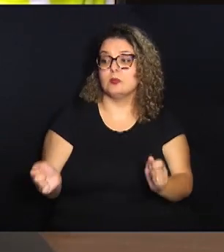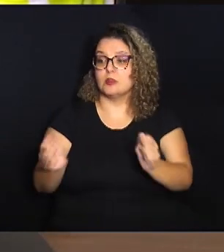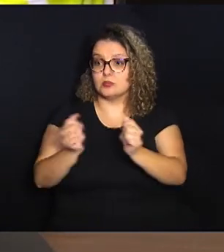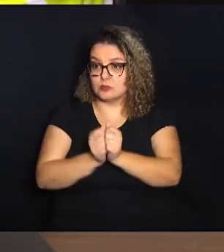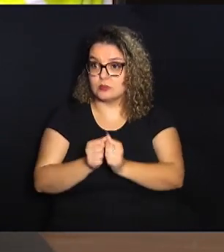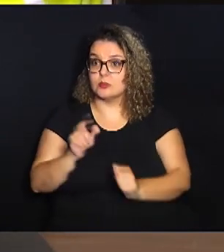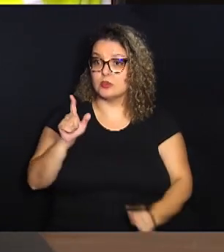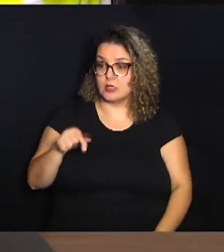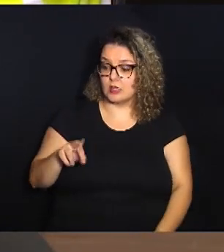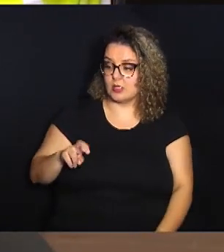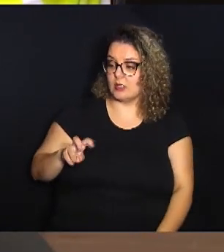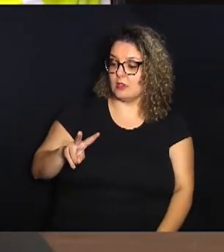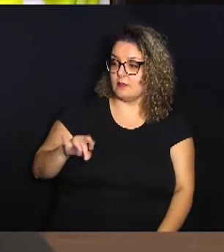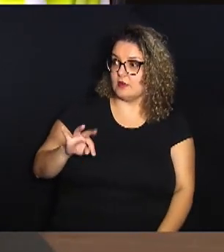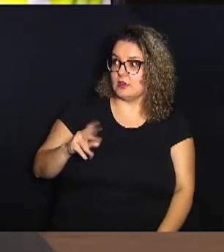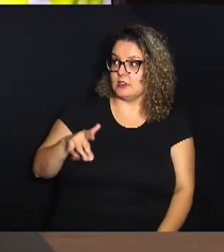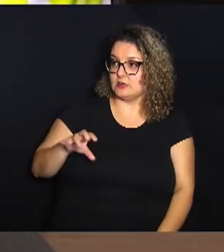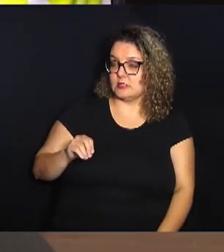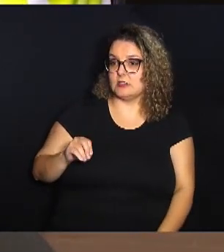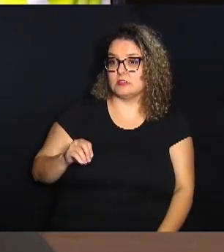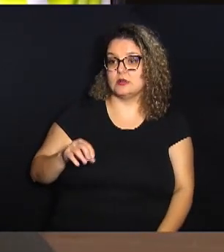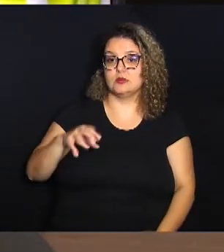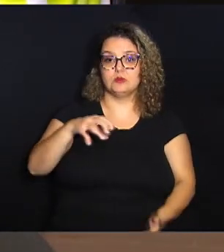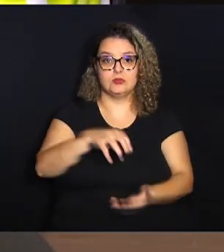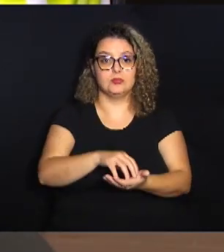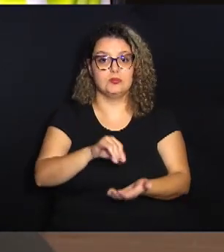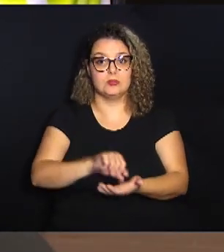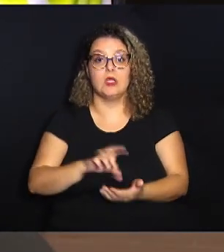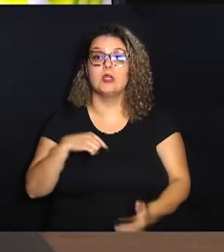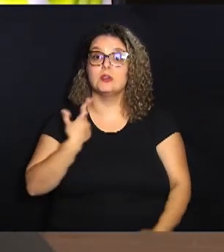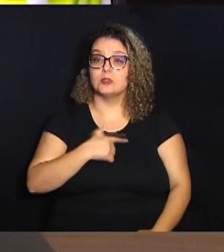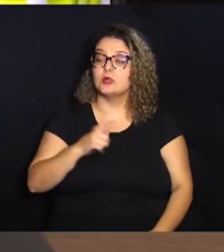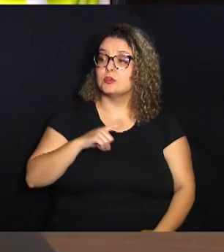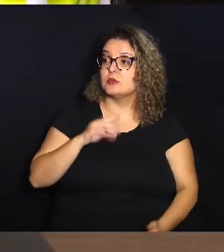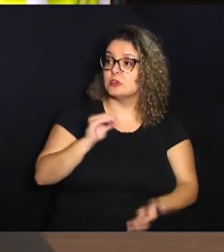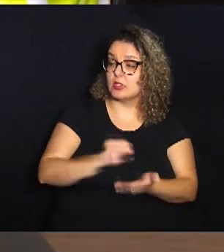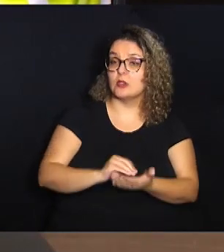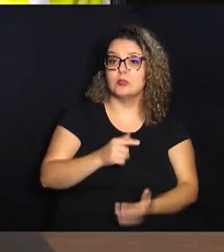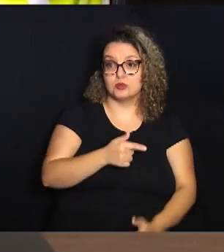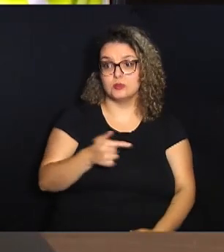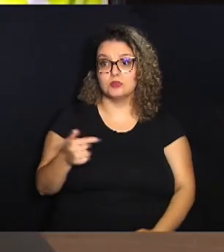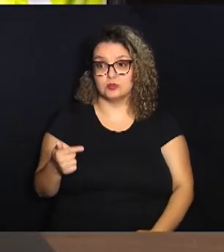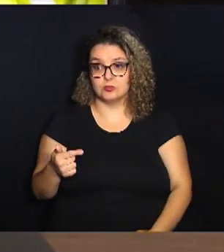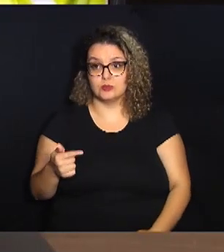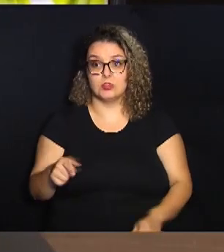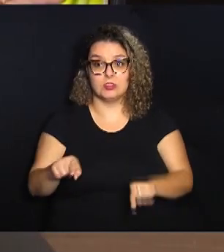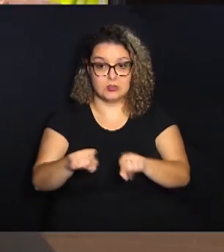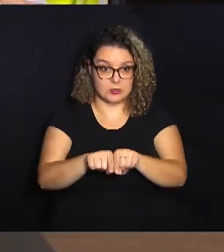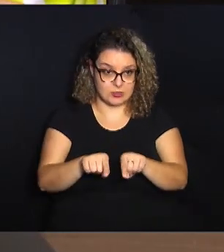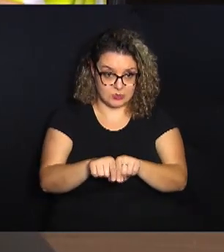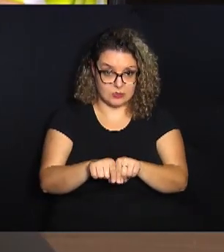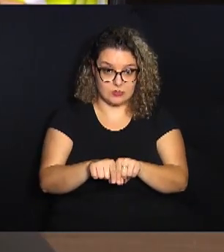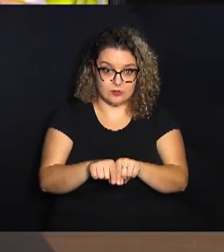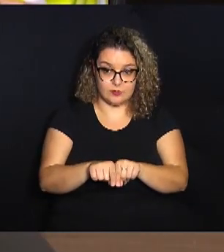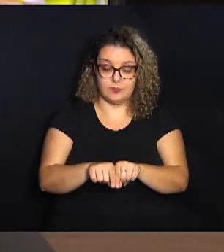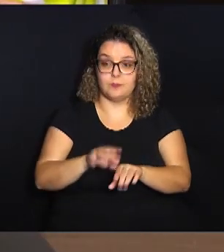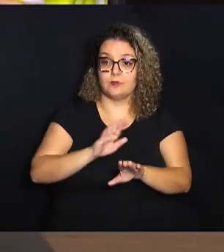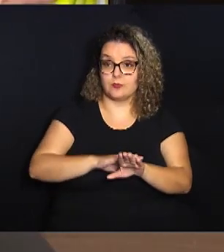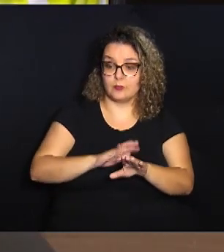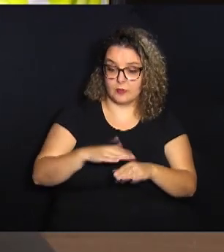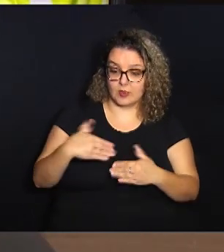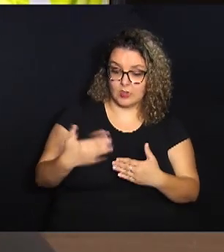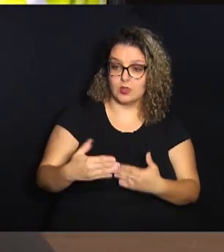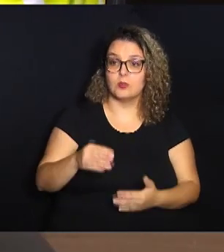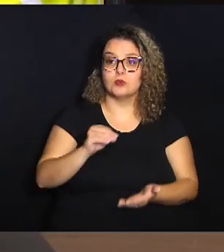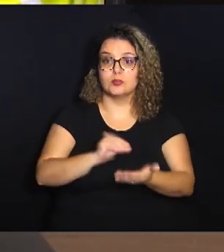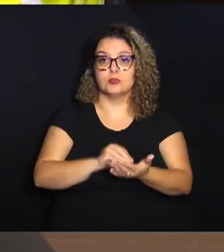é a revitalização do centro. E nós tivemos também na última semana, inclusive, passou a funcionar no último